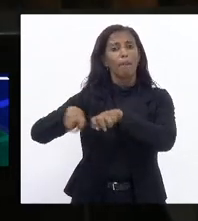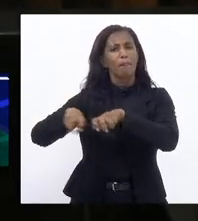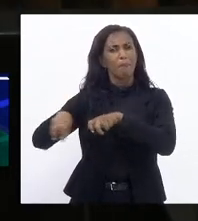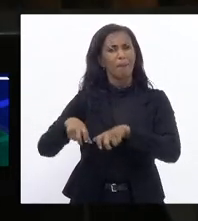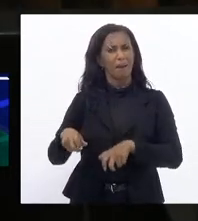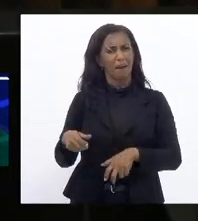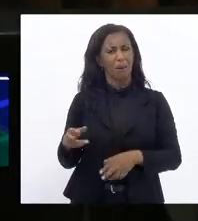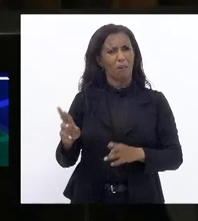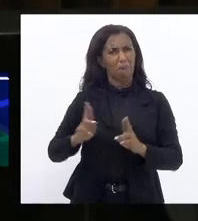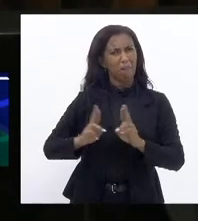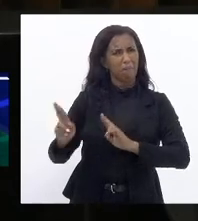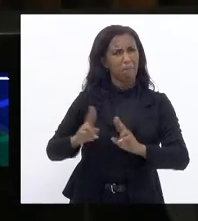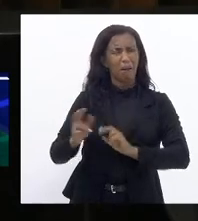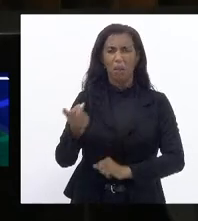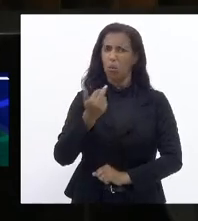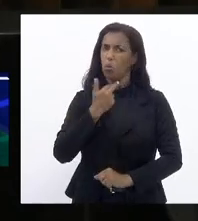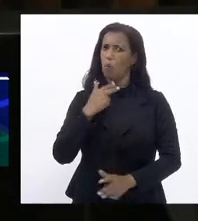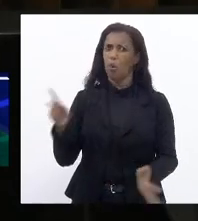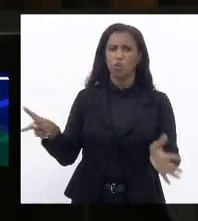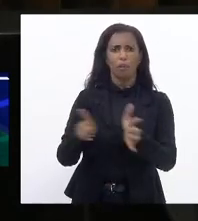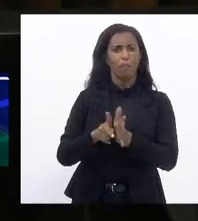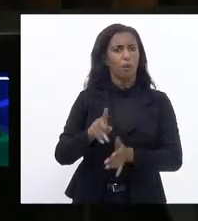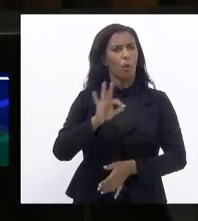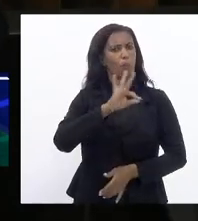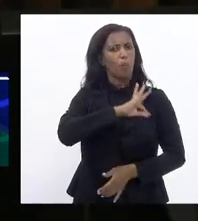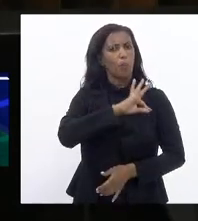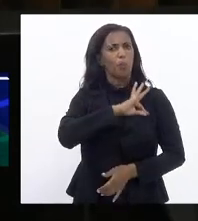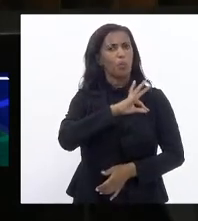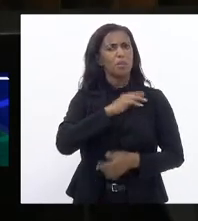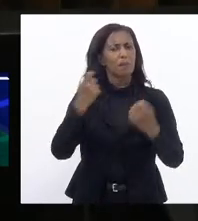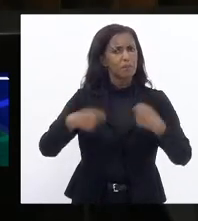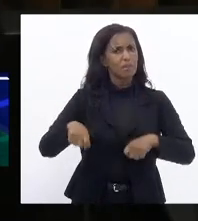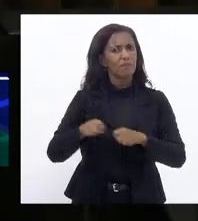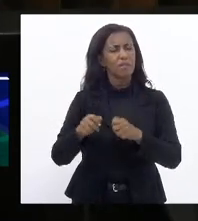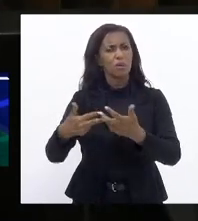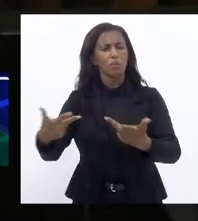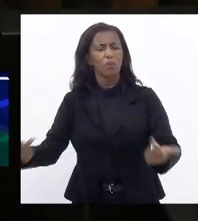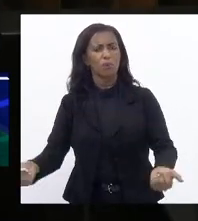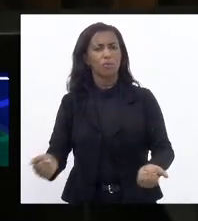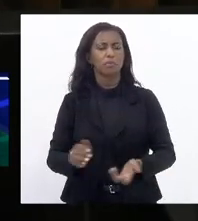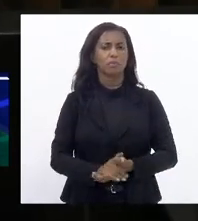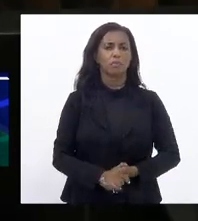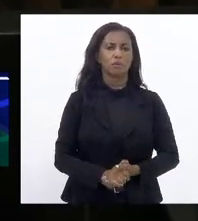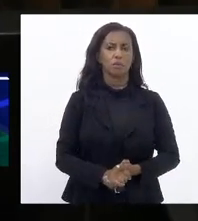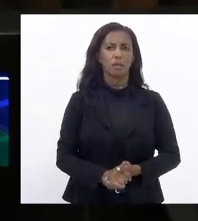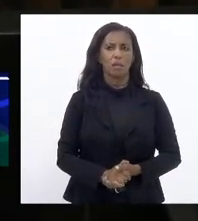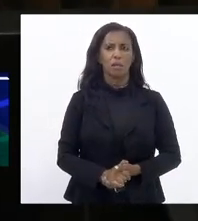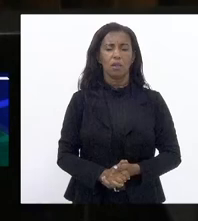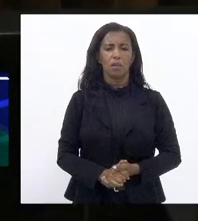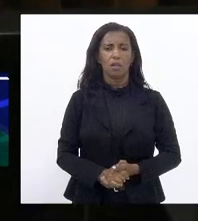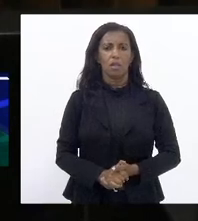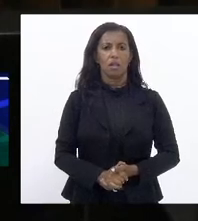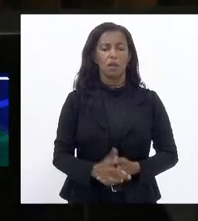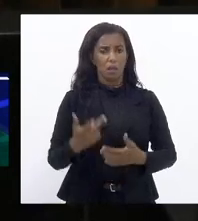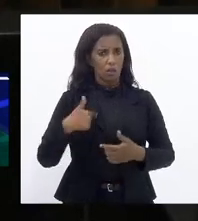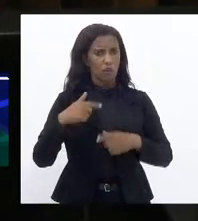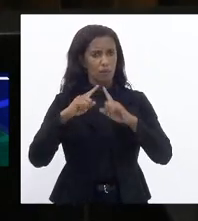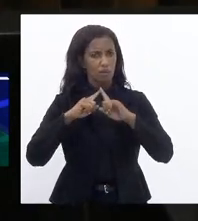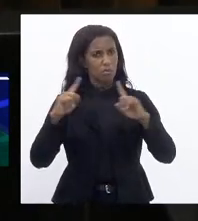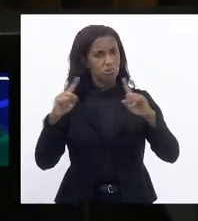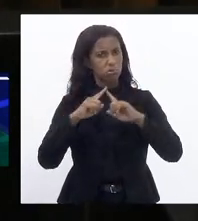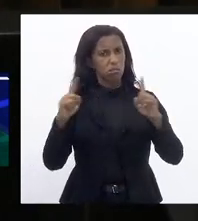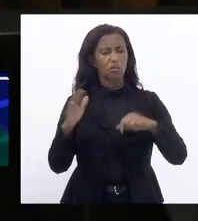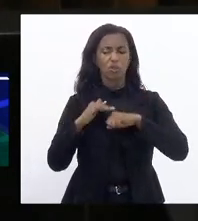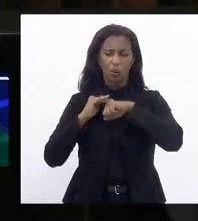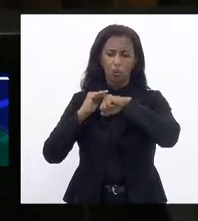completamente irregular e a autoridade policial no estado do Rio de Janeiro precisa fazer alguma coisa. Eu quero que fazer essa denúncia.